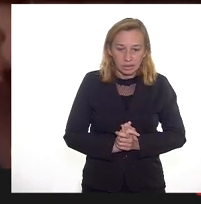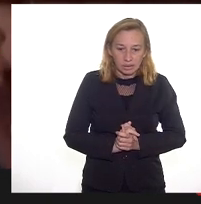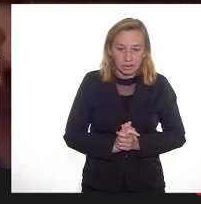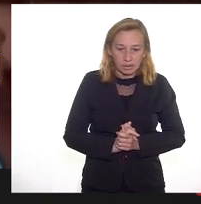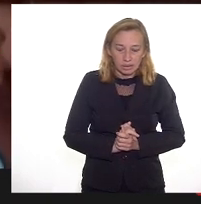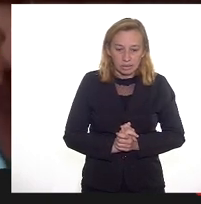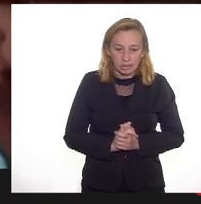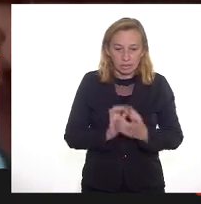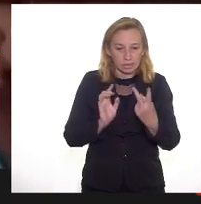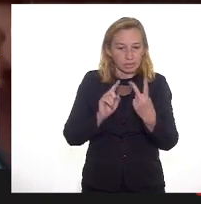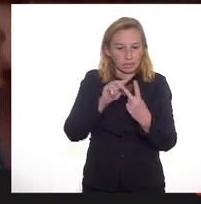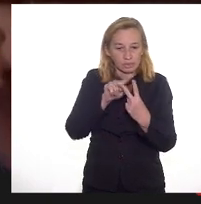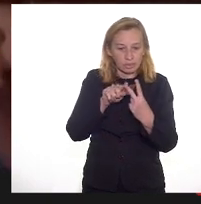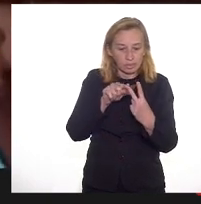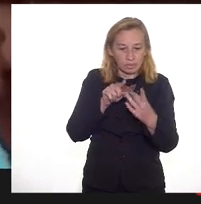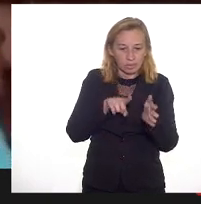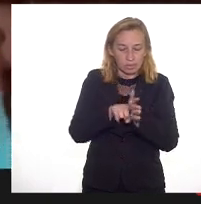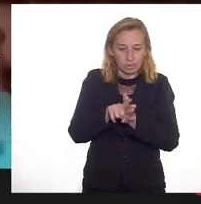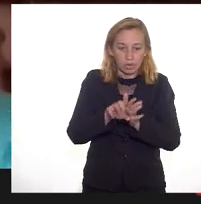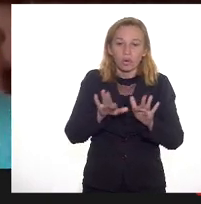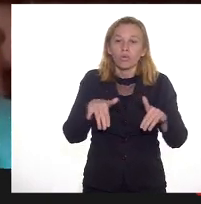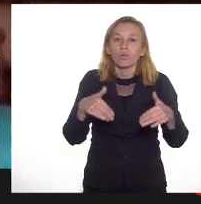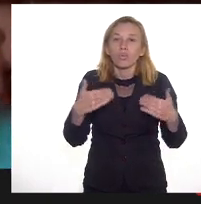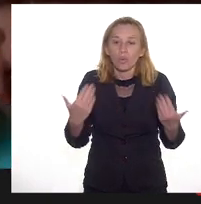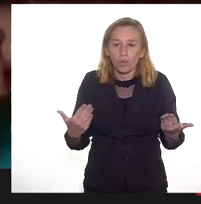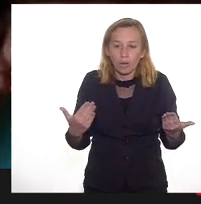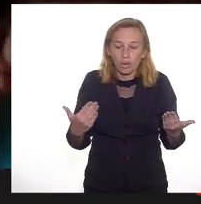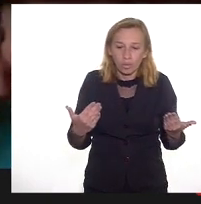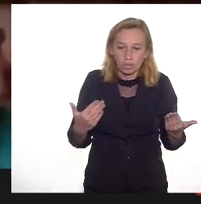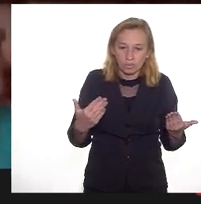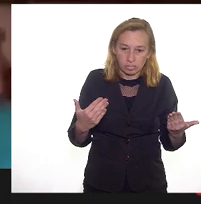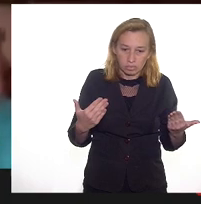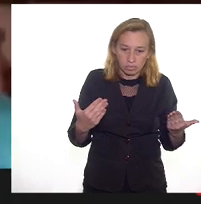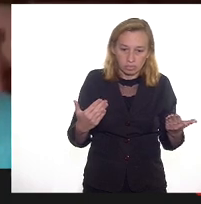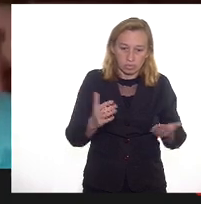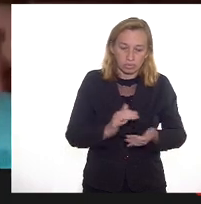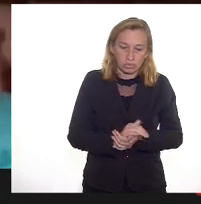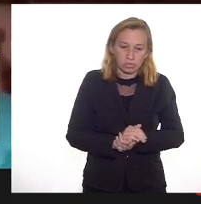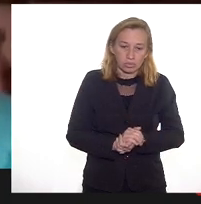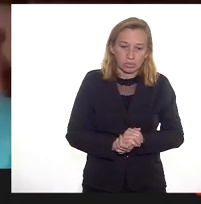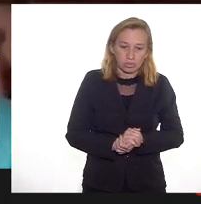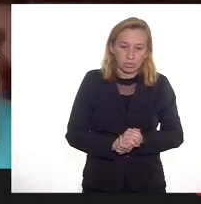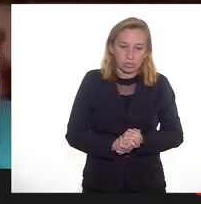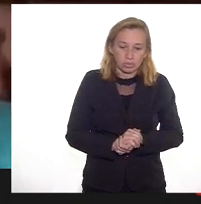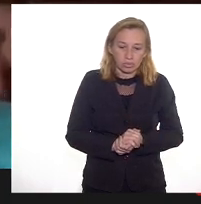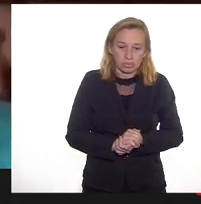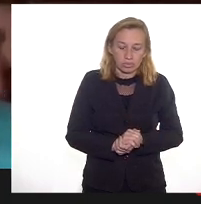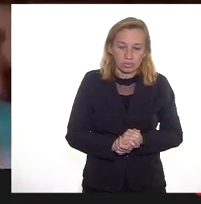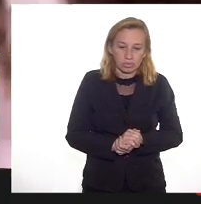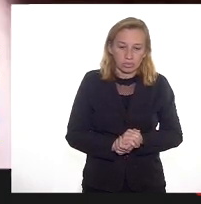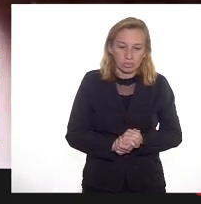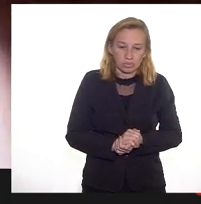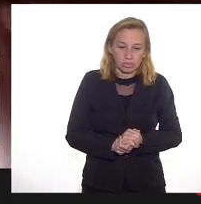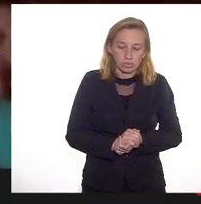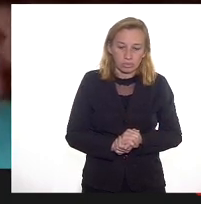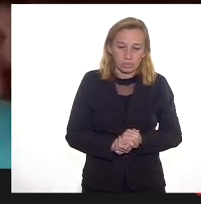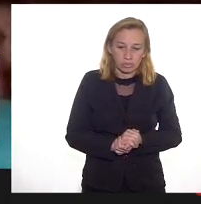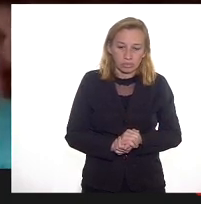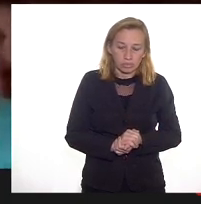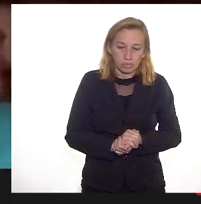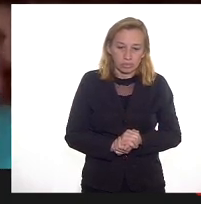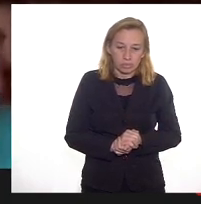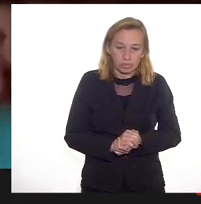as minhas duas perguntas são: quais seriam os mecanismos utilizados, por exemplo, quando a doutora